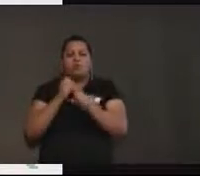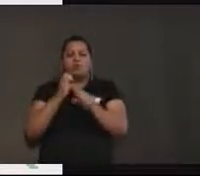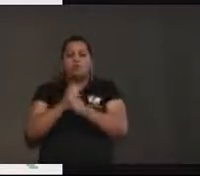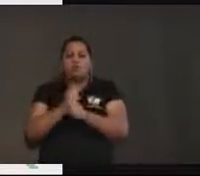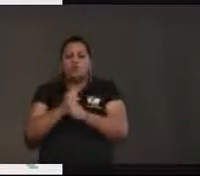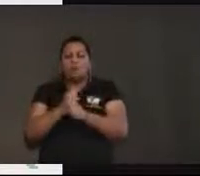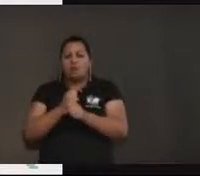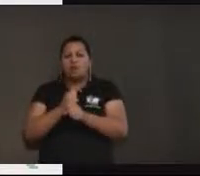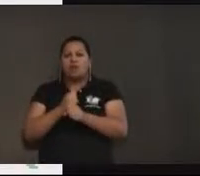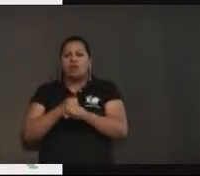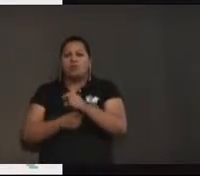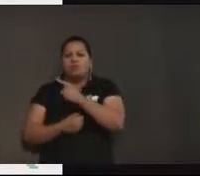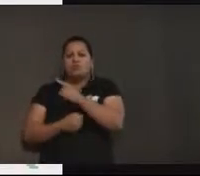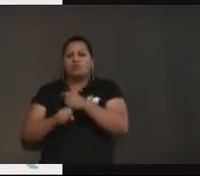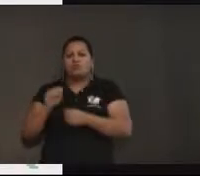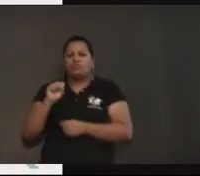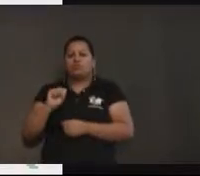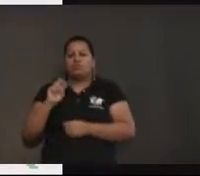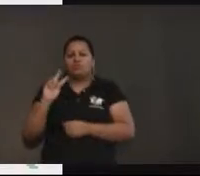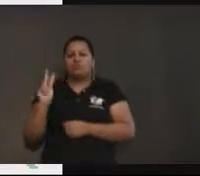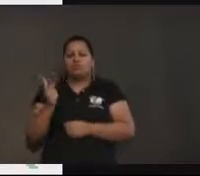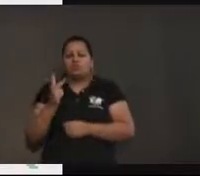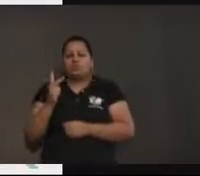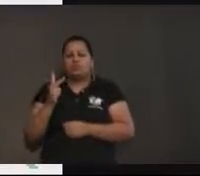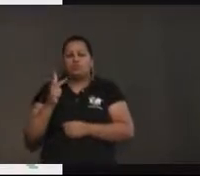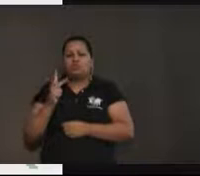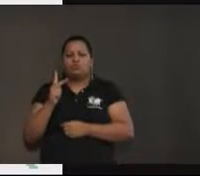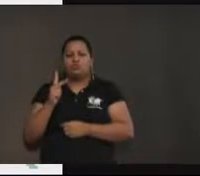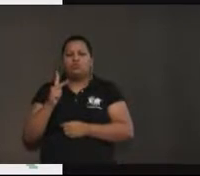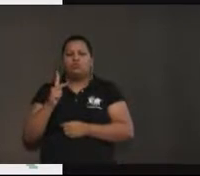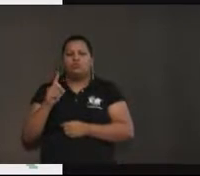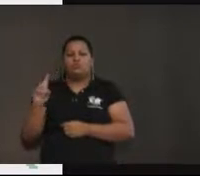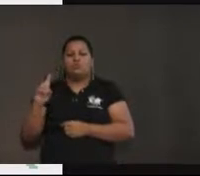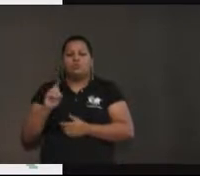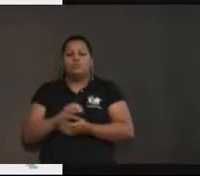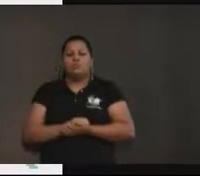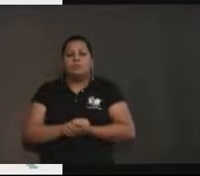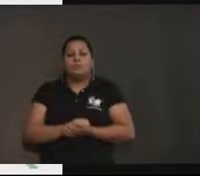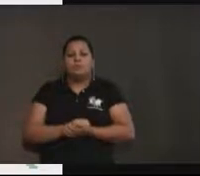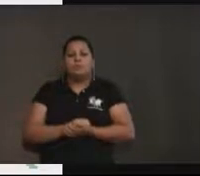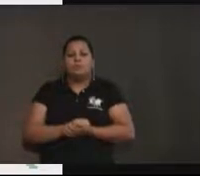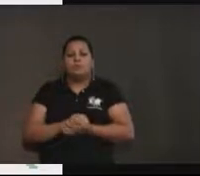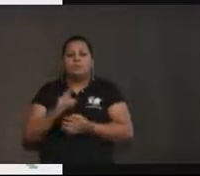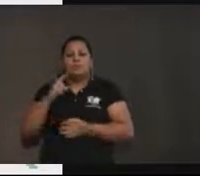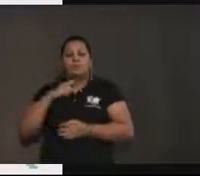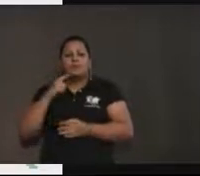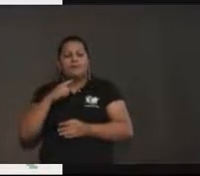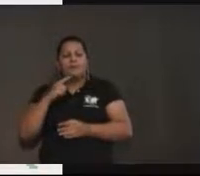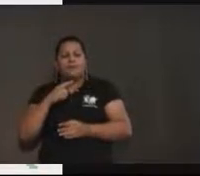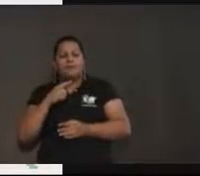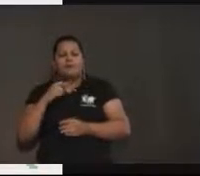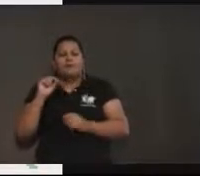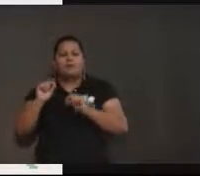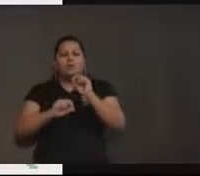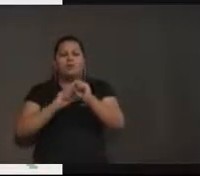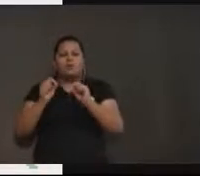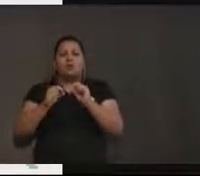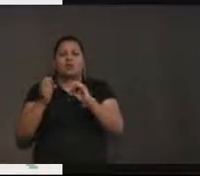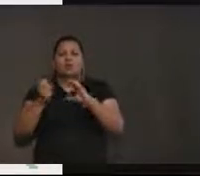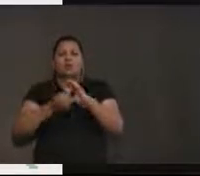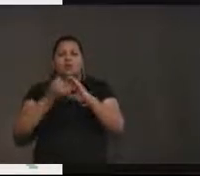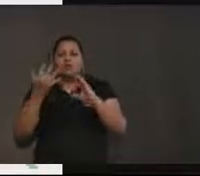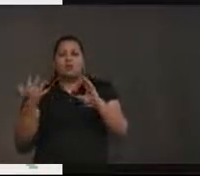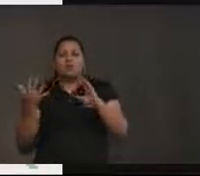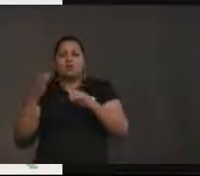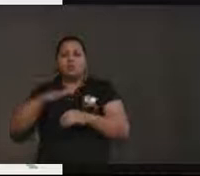associado ele satisfaz a as propriedades do espaço que a gente tem certo esses